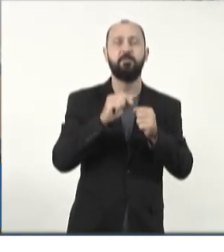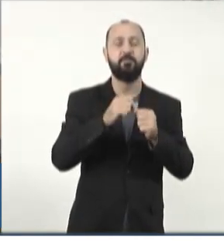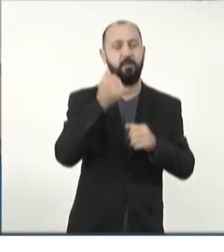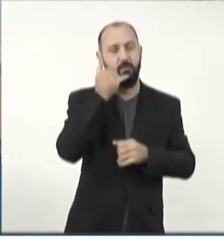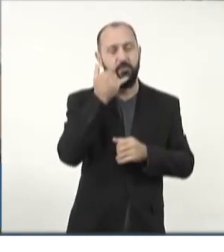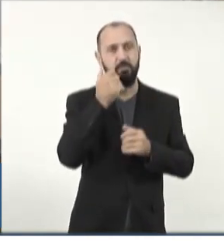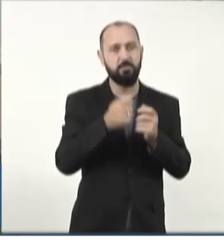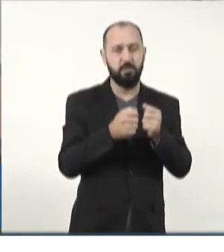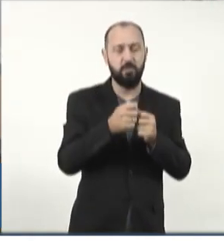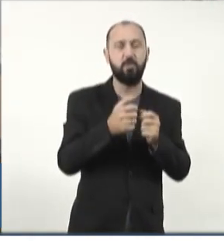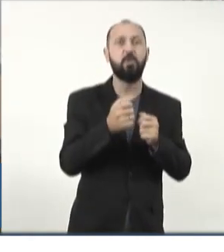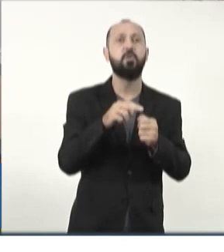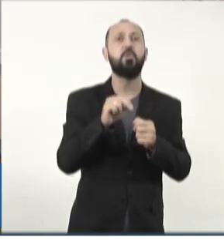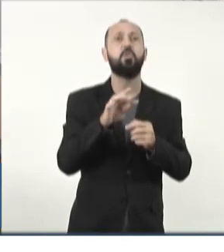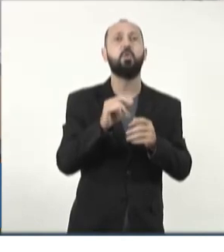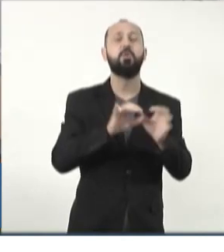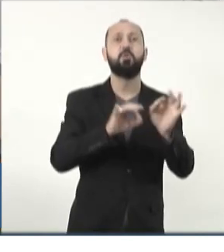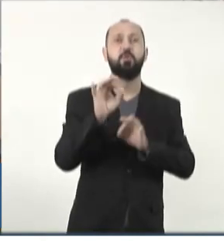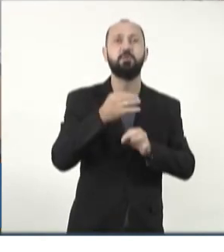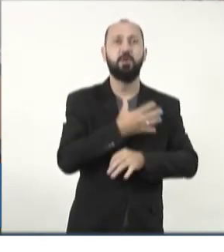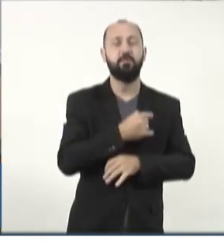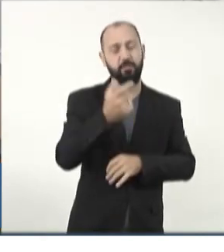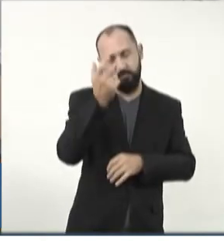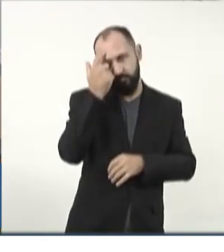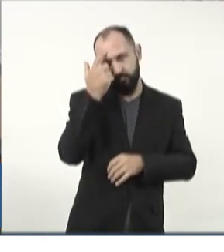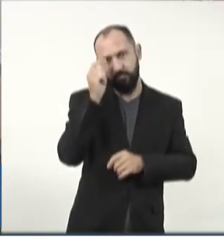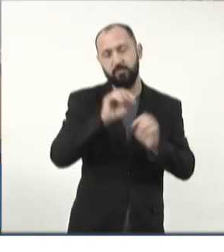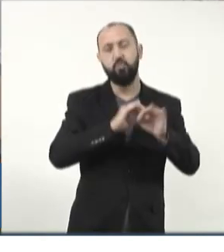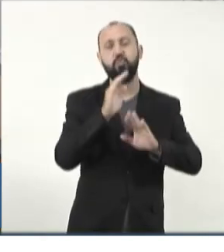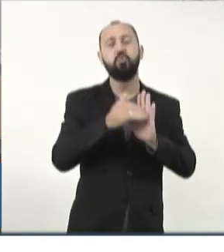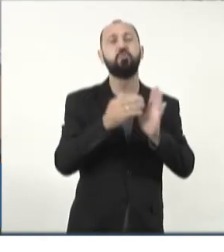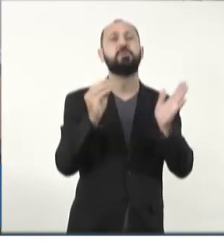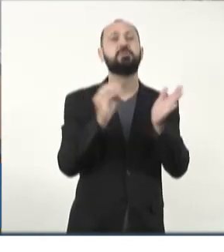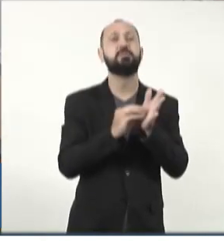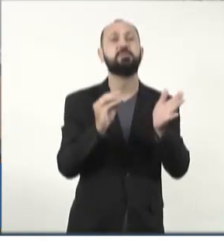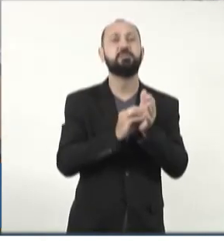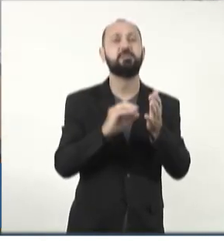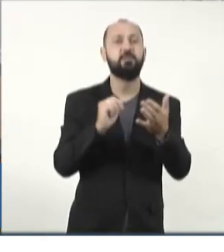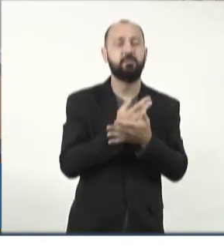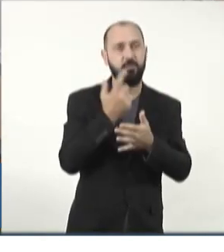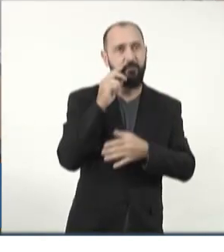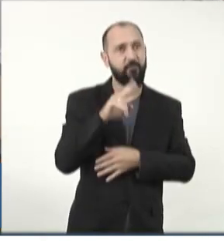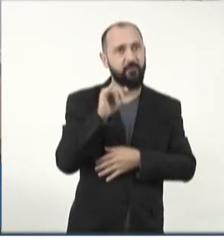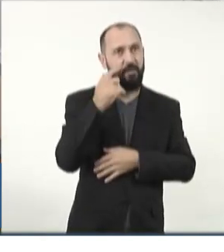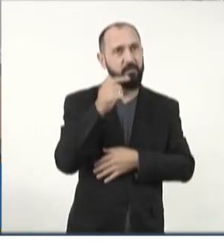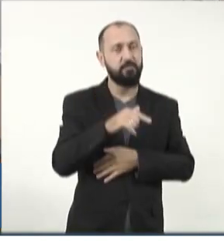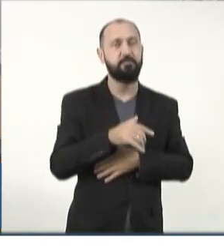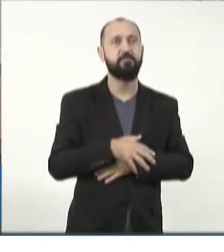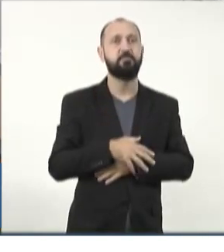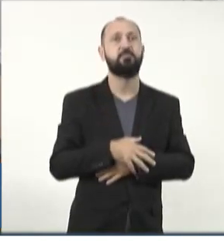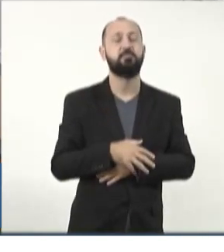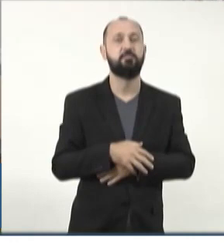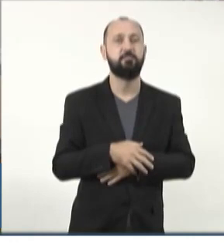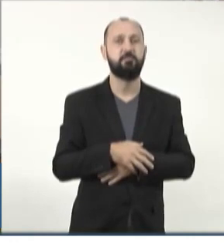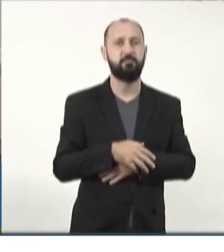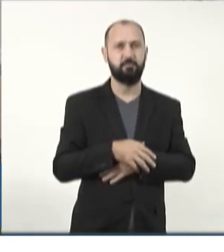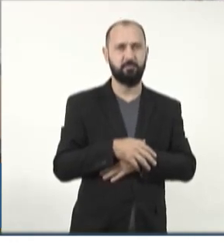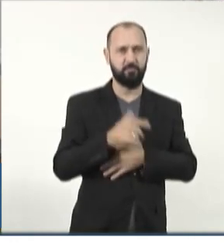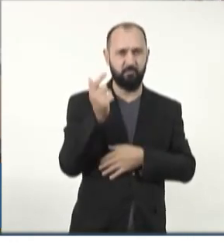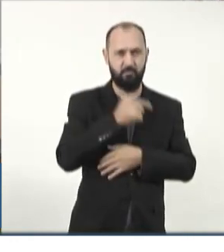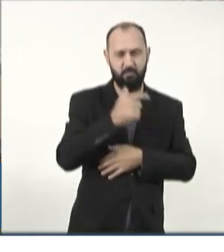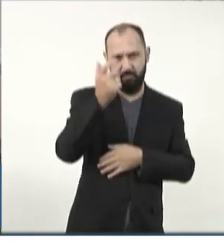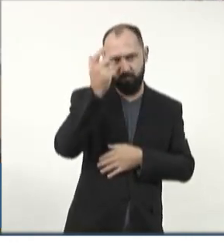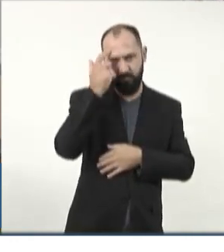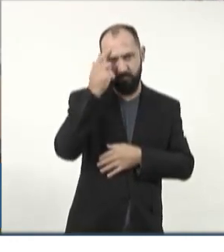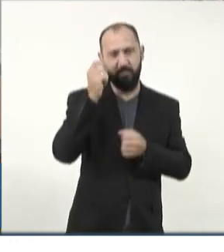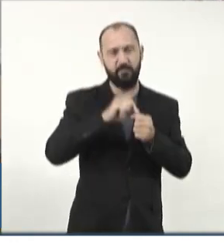com o celular no bloco de notas, organizando a vida e pensando em tudo que vai acontecer. Olha lá a corrida. Você acha que dá para